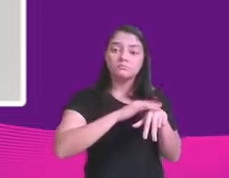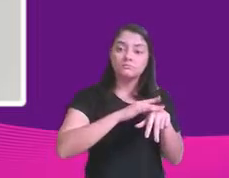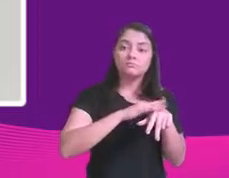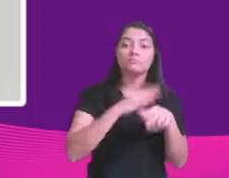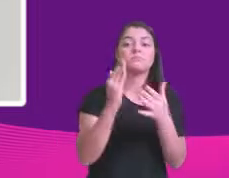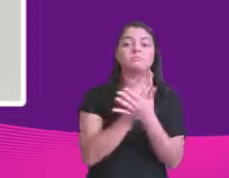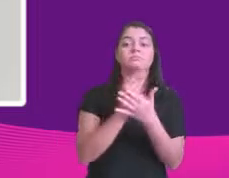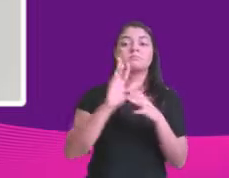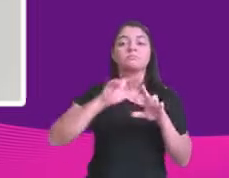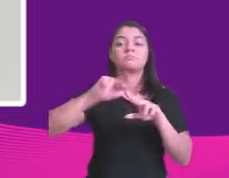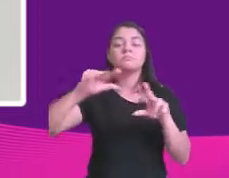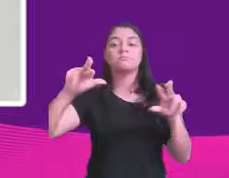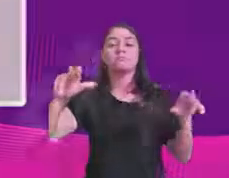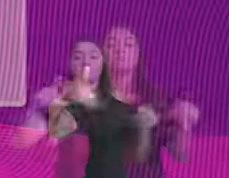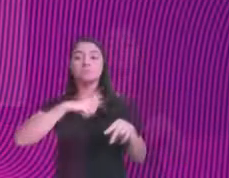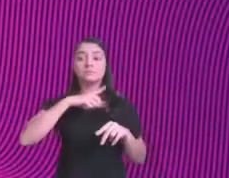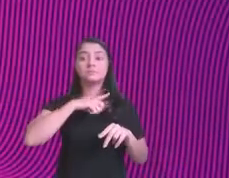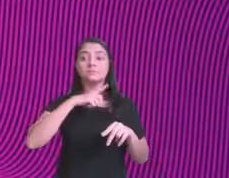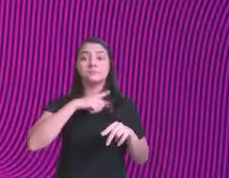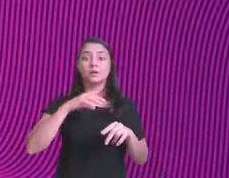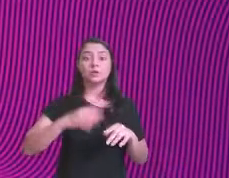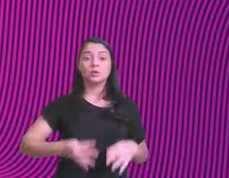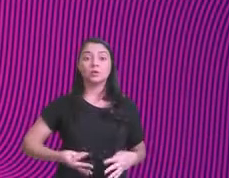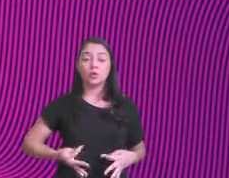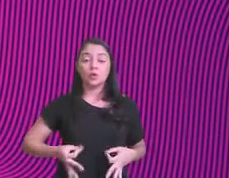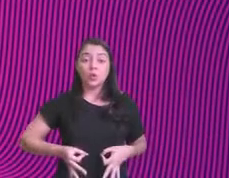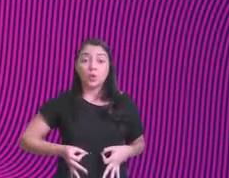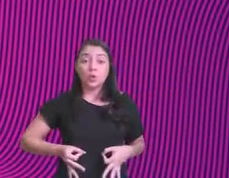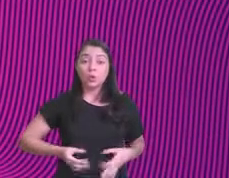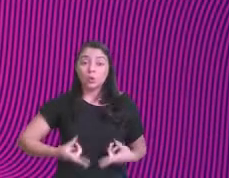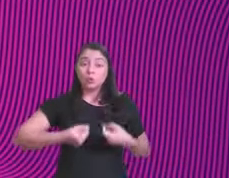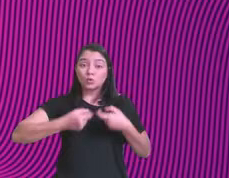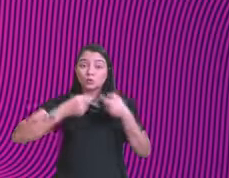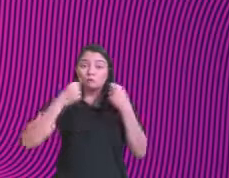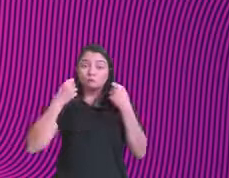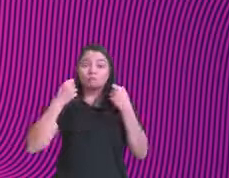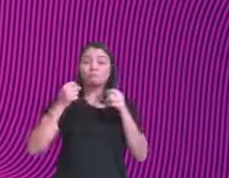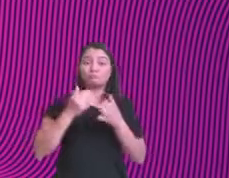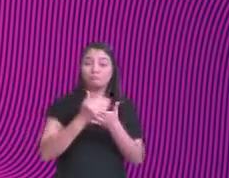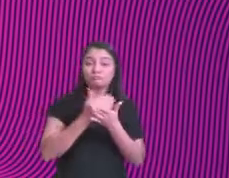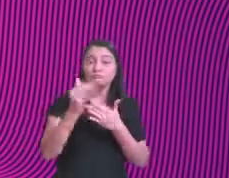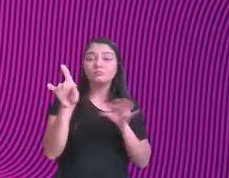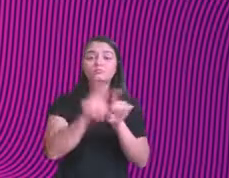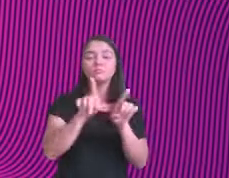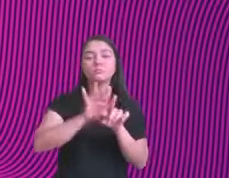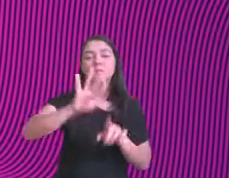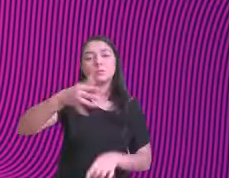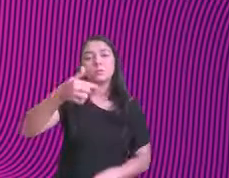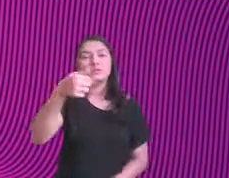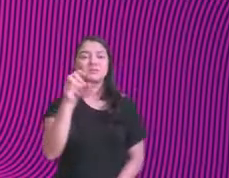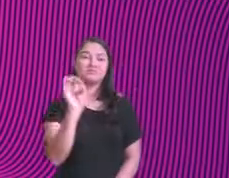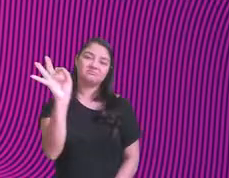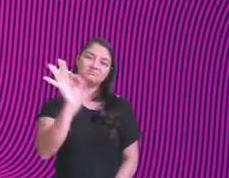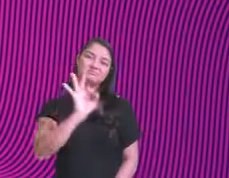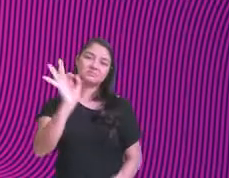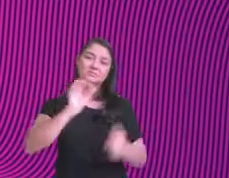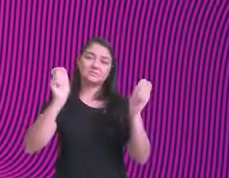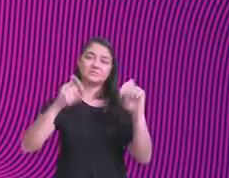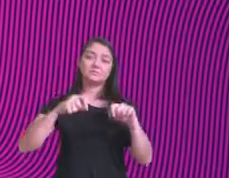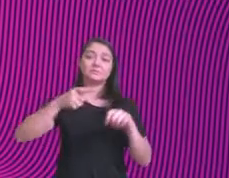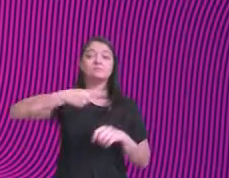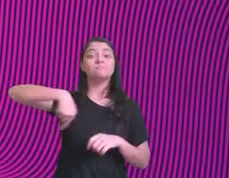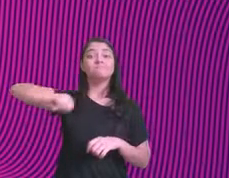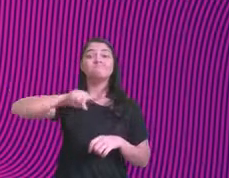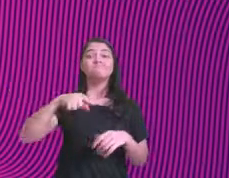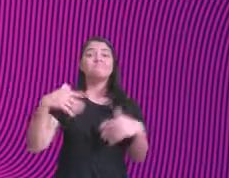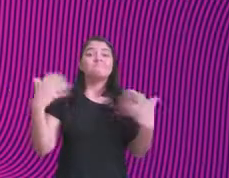pegar paciente com tumor de ovário de uma forma inicial. Uma alta taxa de recorrência em torno de 70%. Então a gente sempre fica muito frustrado